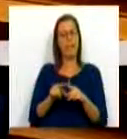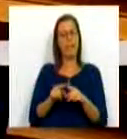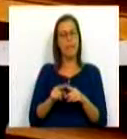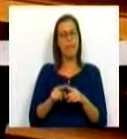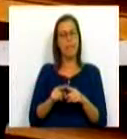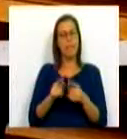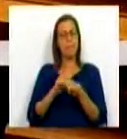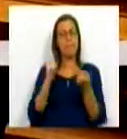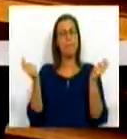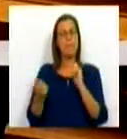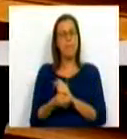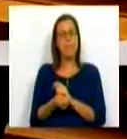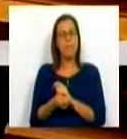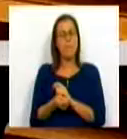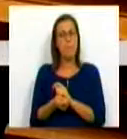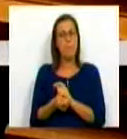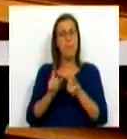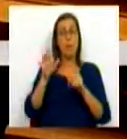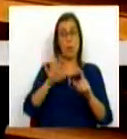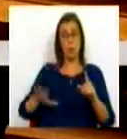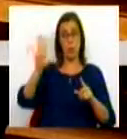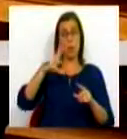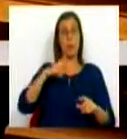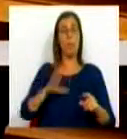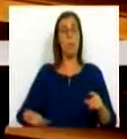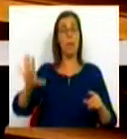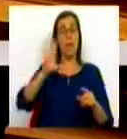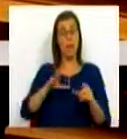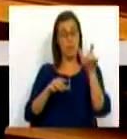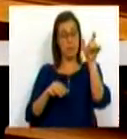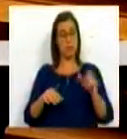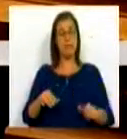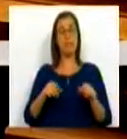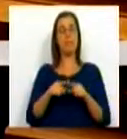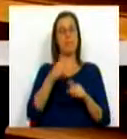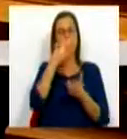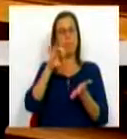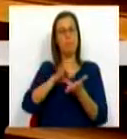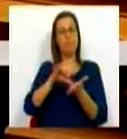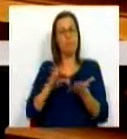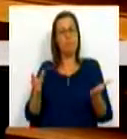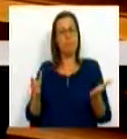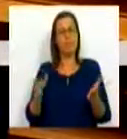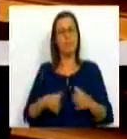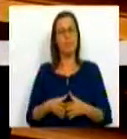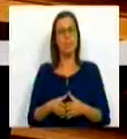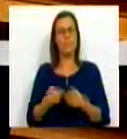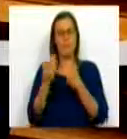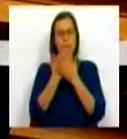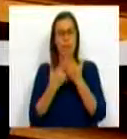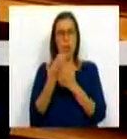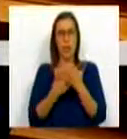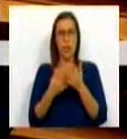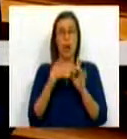que tenta transformar aquela zona do país numa centralidade